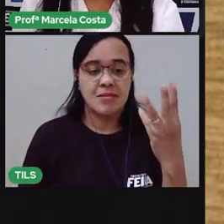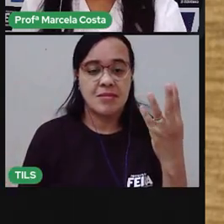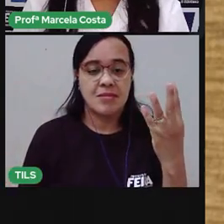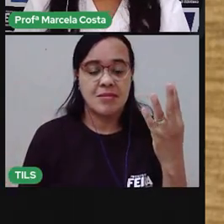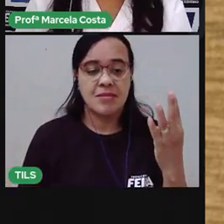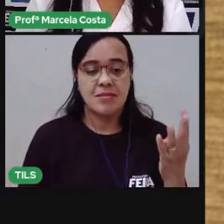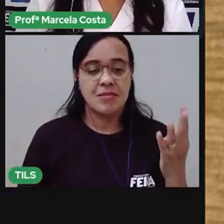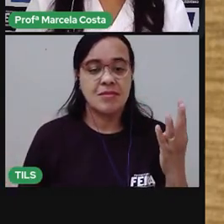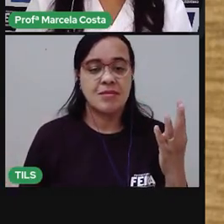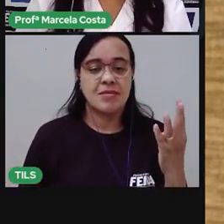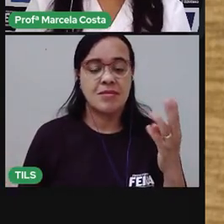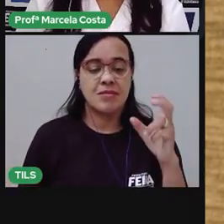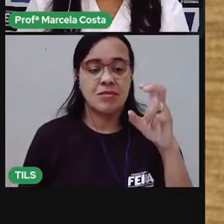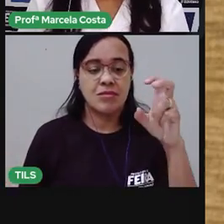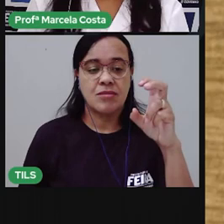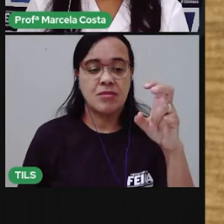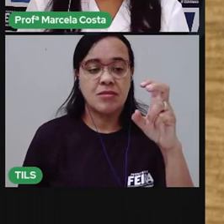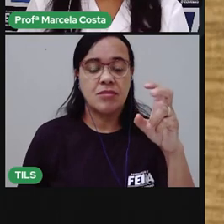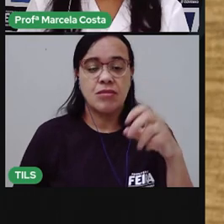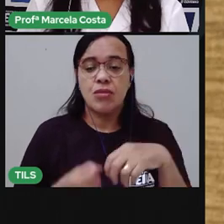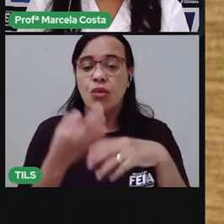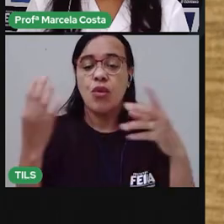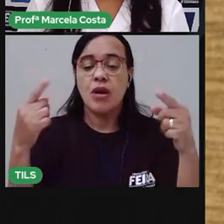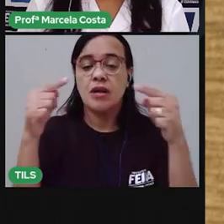quatro ou cinco vezes